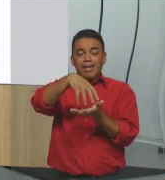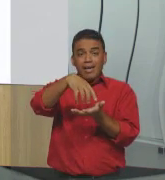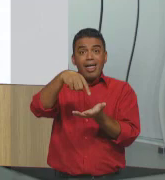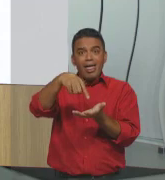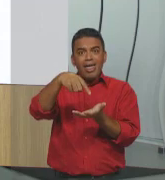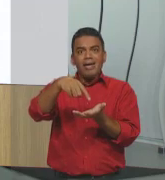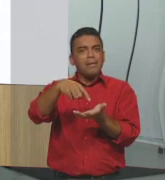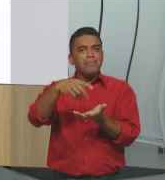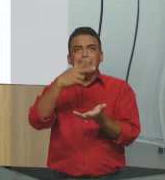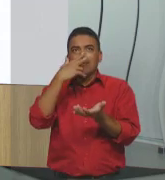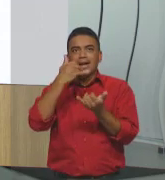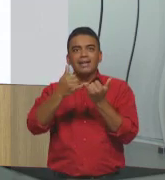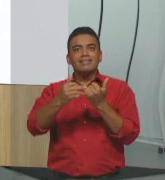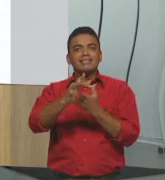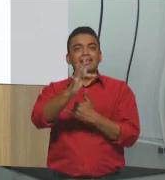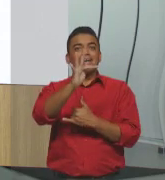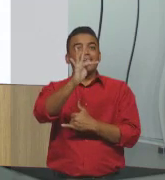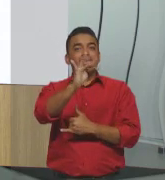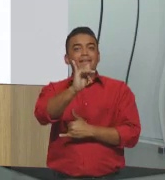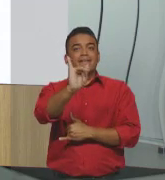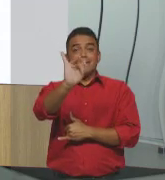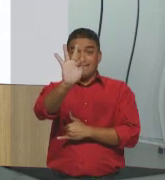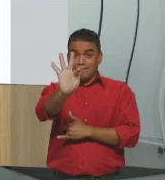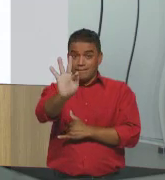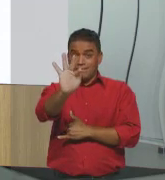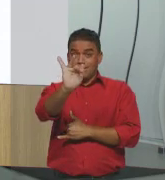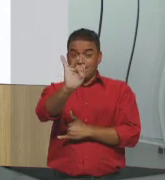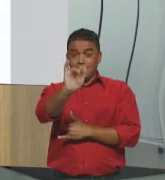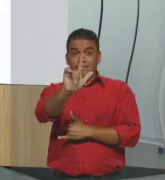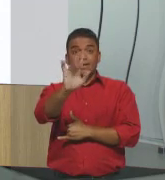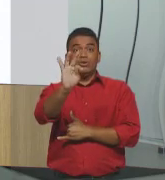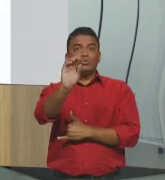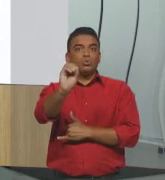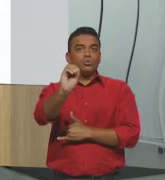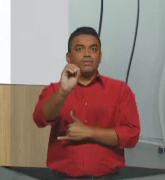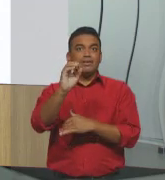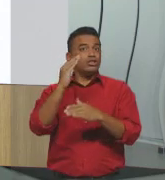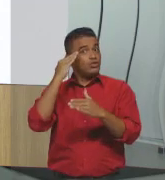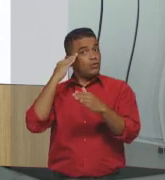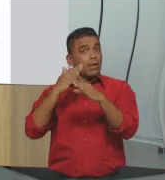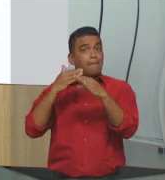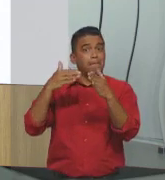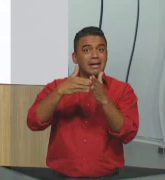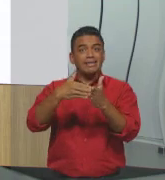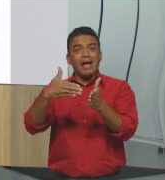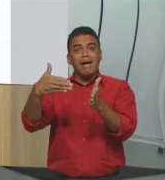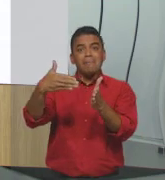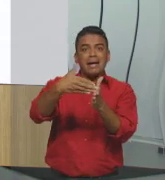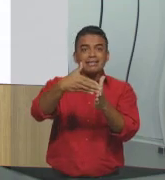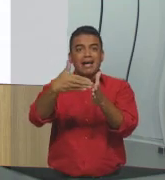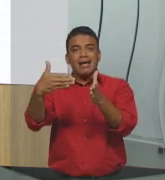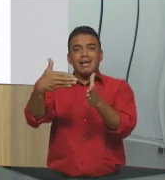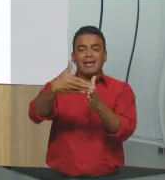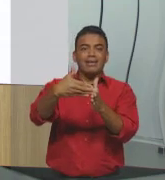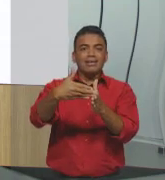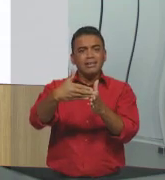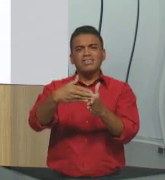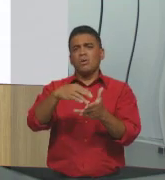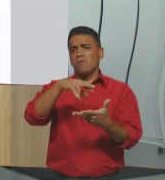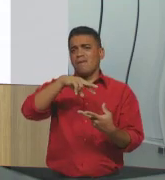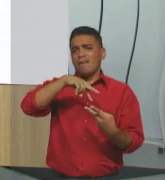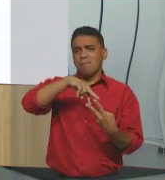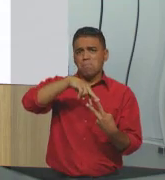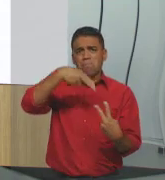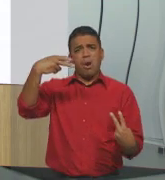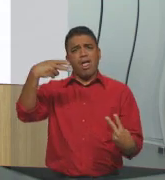e vai dificultar esse caminho, essa passagem. Por quê? Quando eu tenho, então, várias moléculas lá de DNA, por